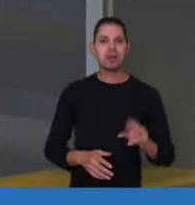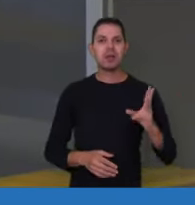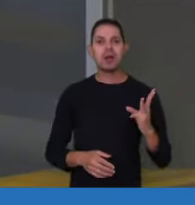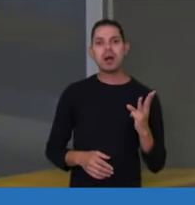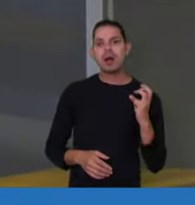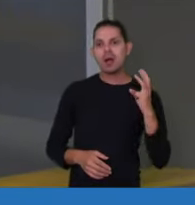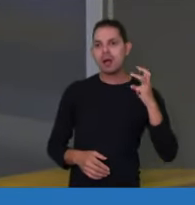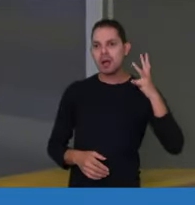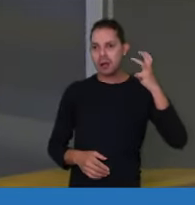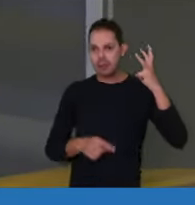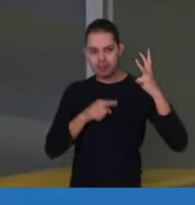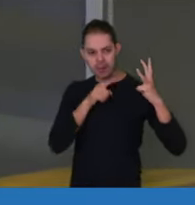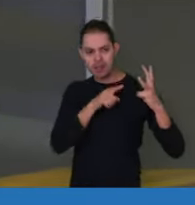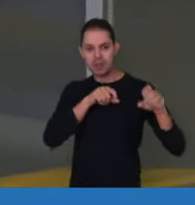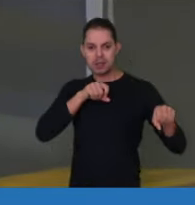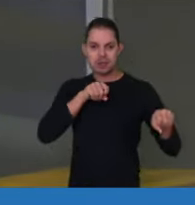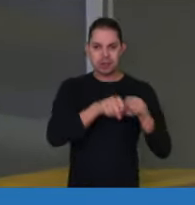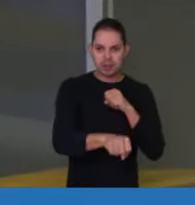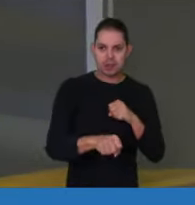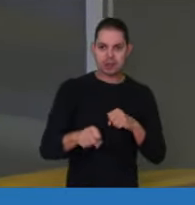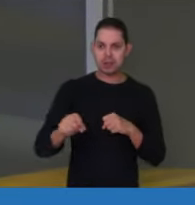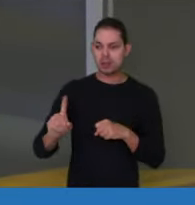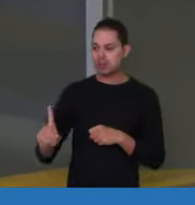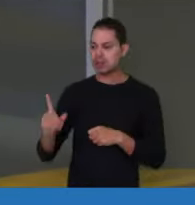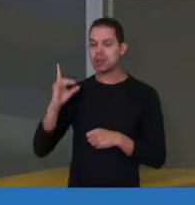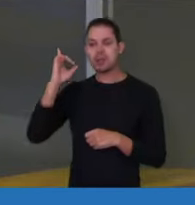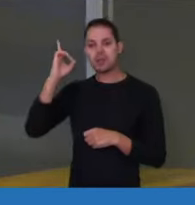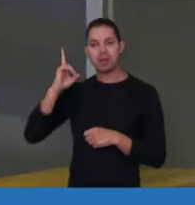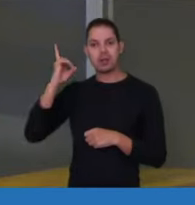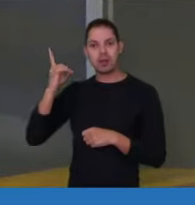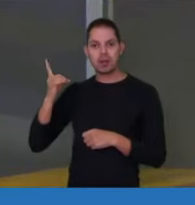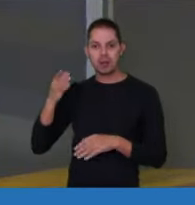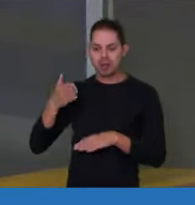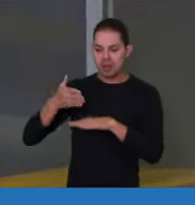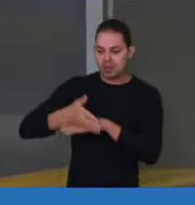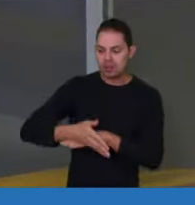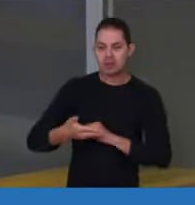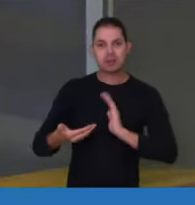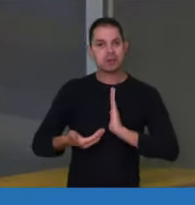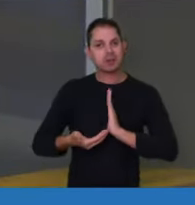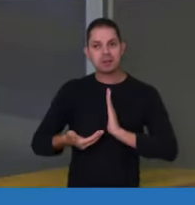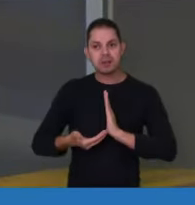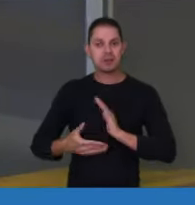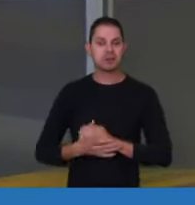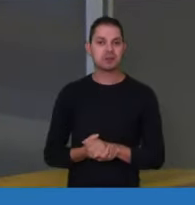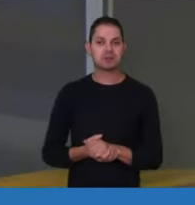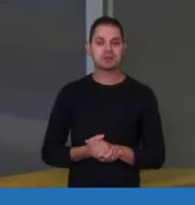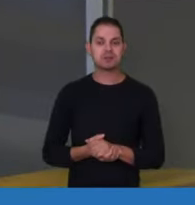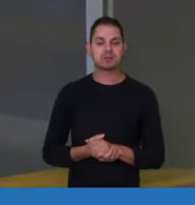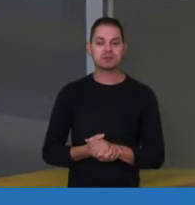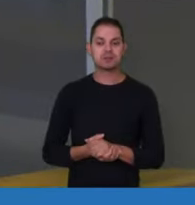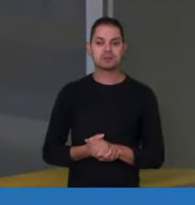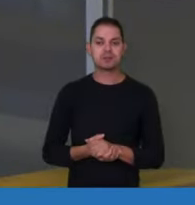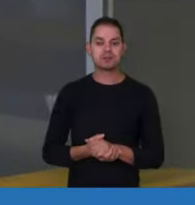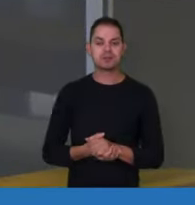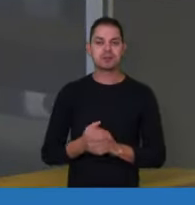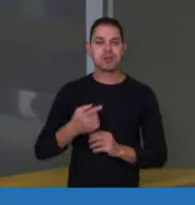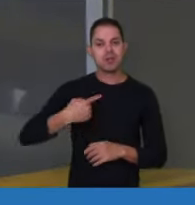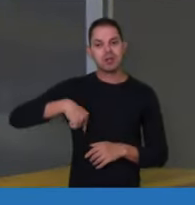foi assassinada, ele ascendeu e está aqui dentro dessa casa. E deputada Talíria, nós